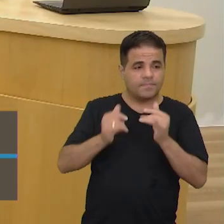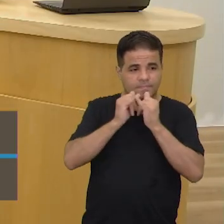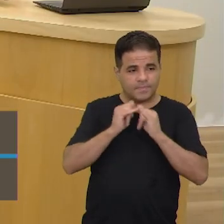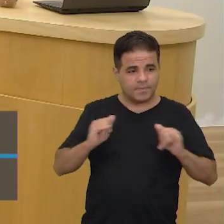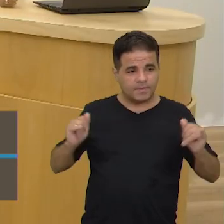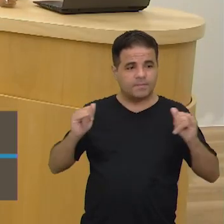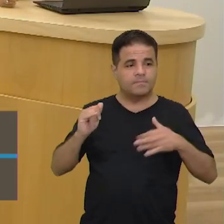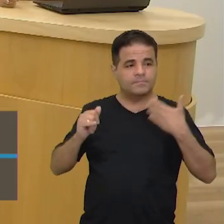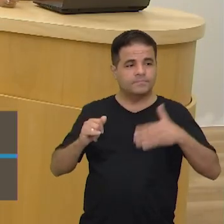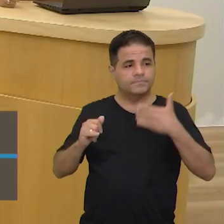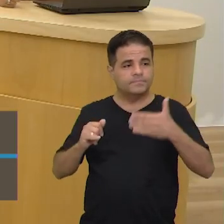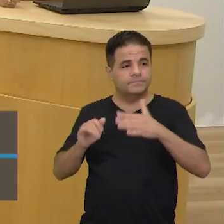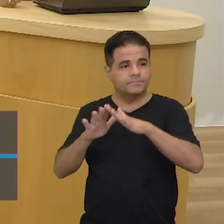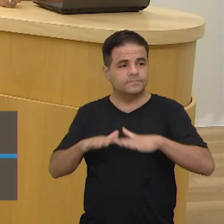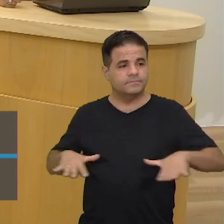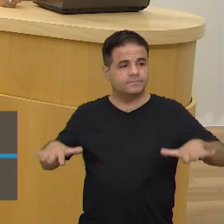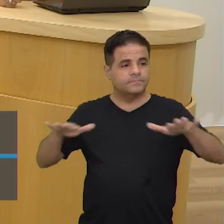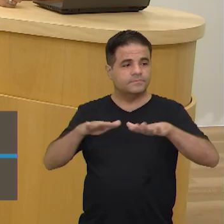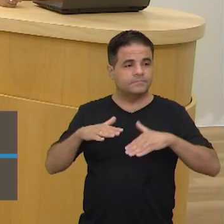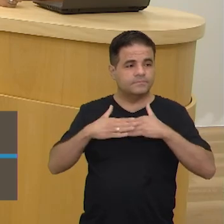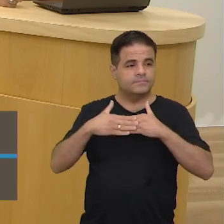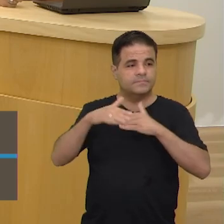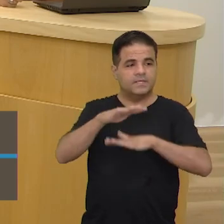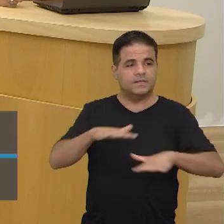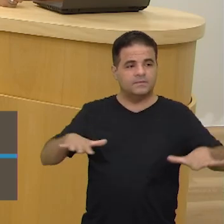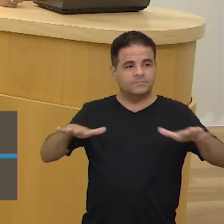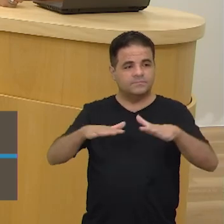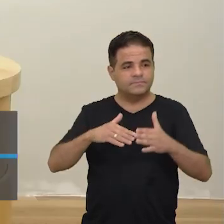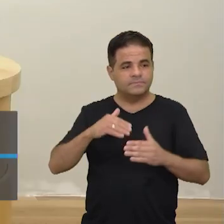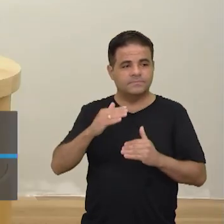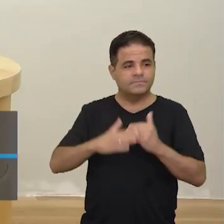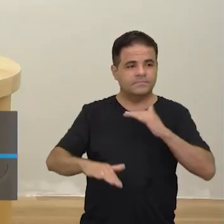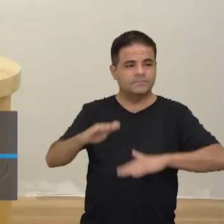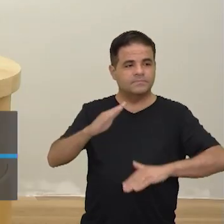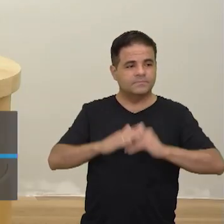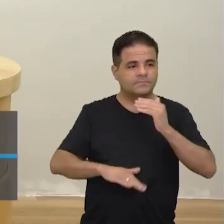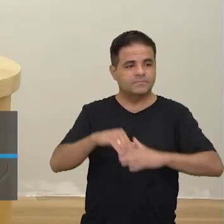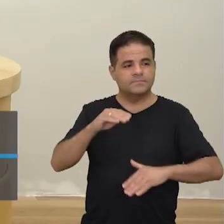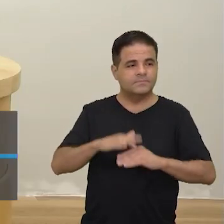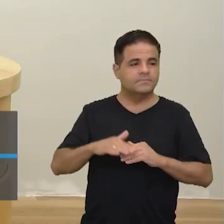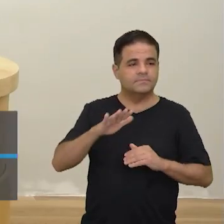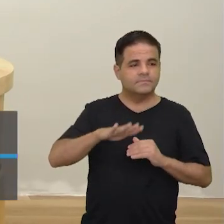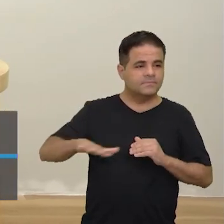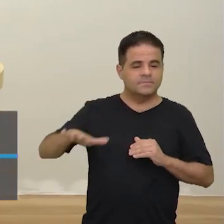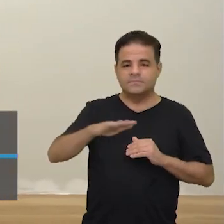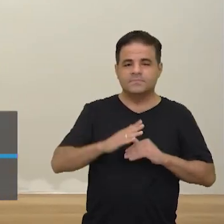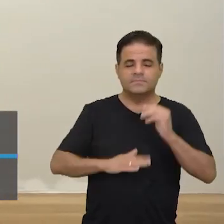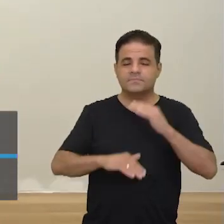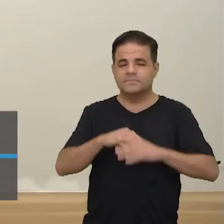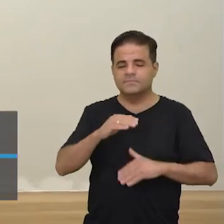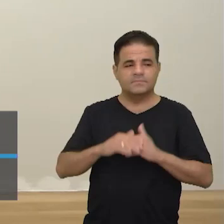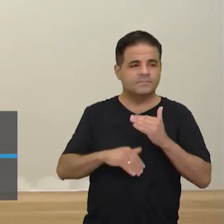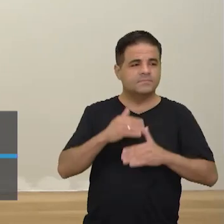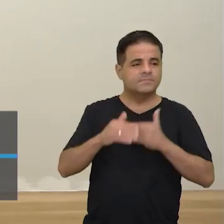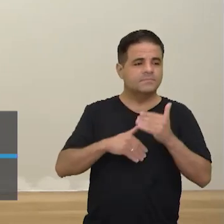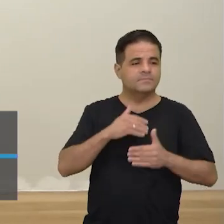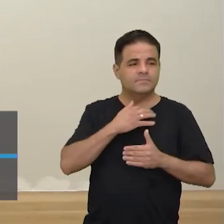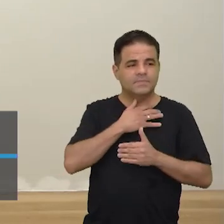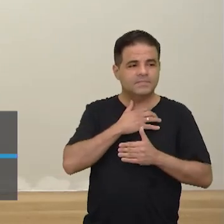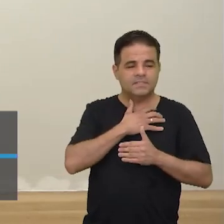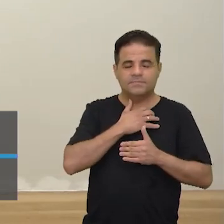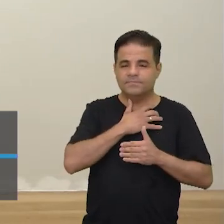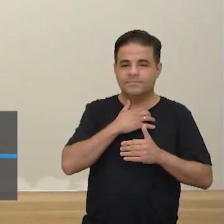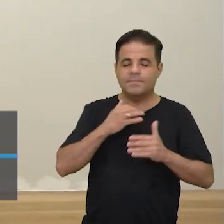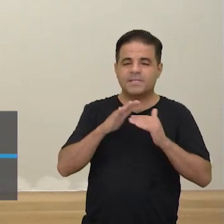energia, vamos falar um pouquinho também para vocês aí como acontece isso. É possível transformar essa massa completamente em energia